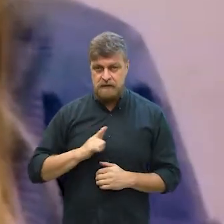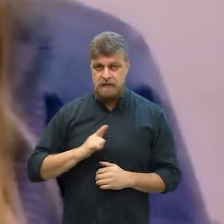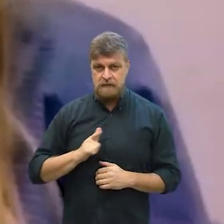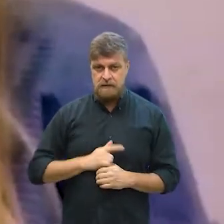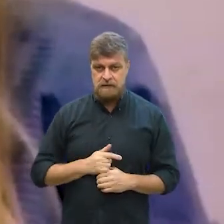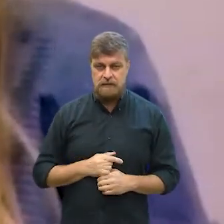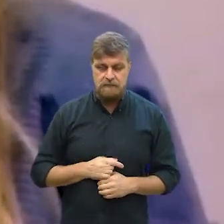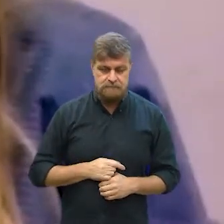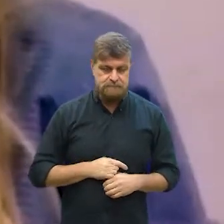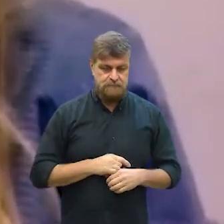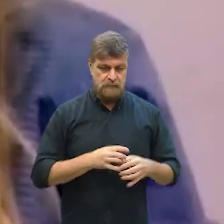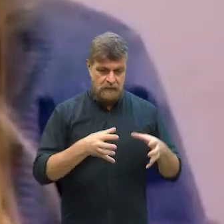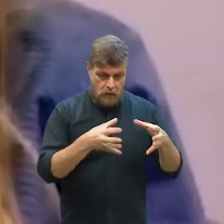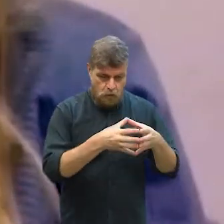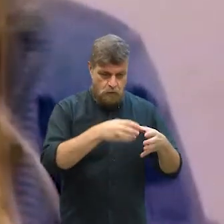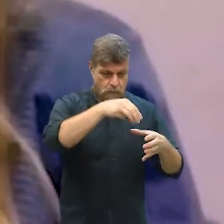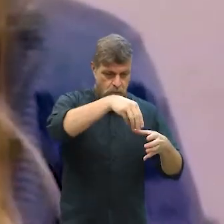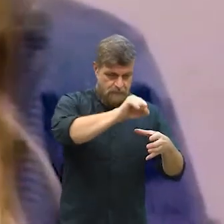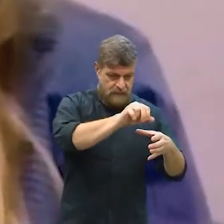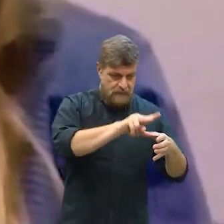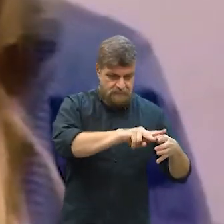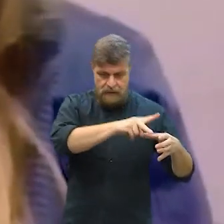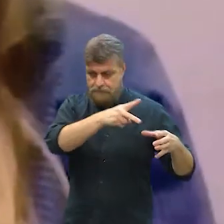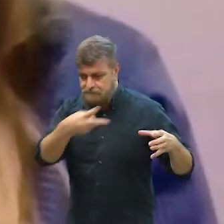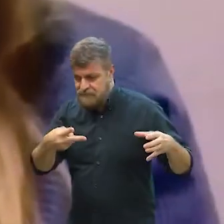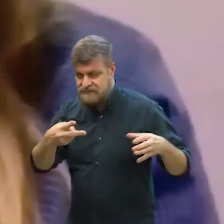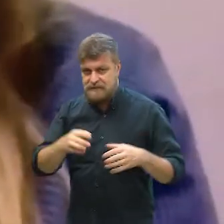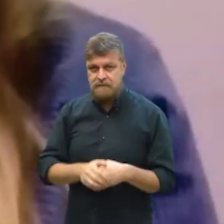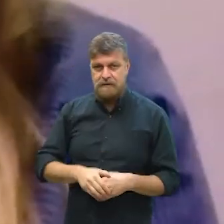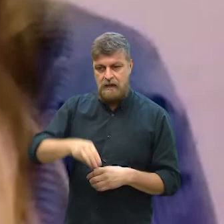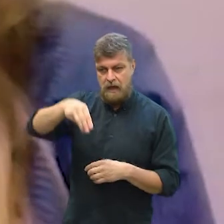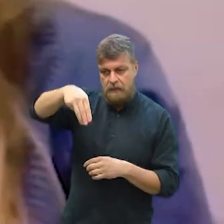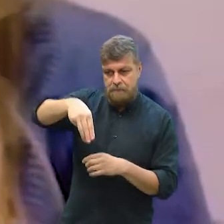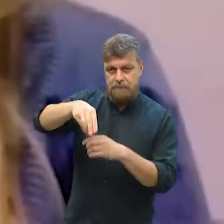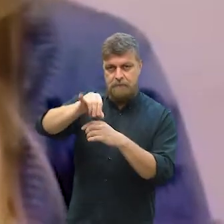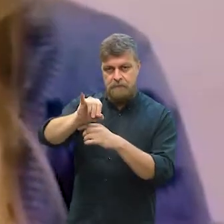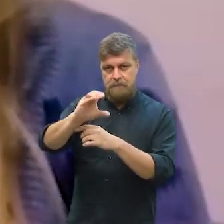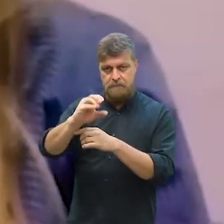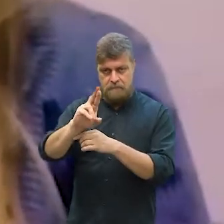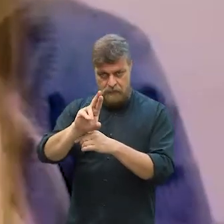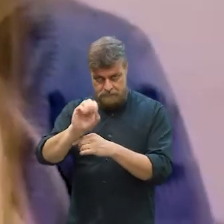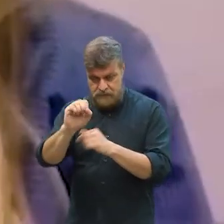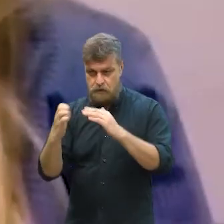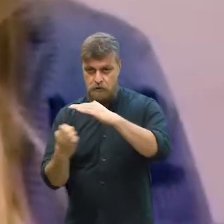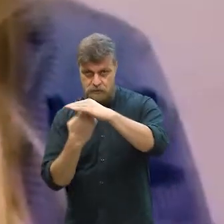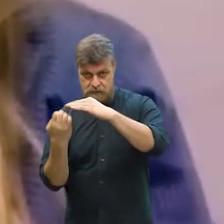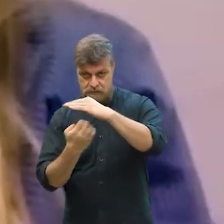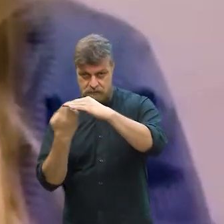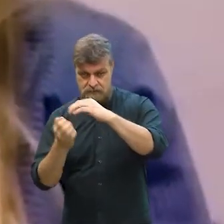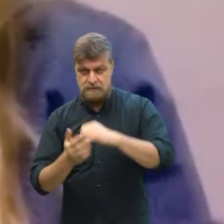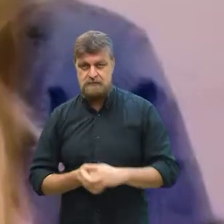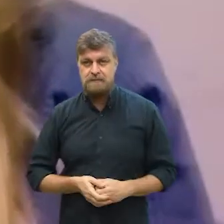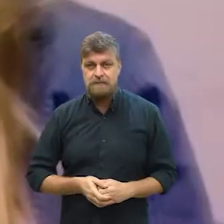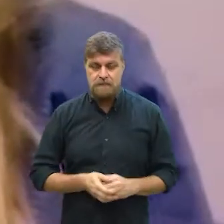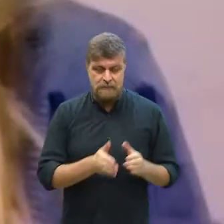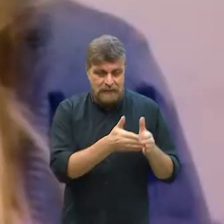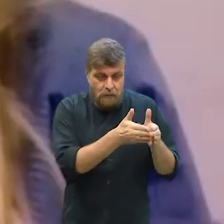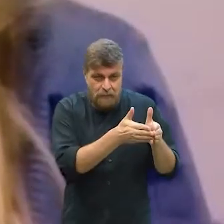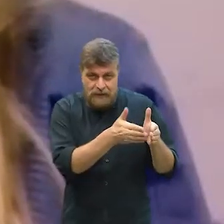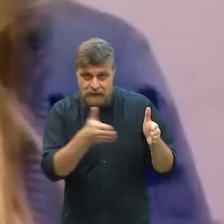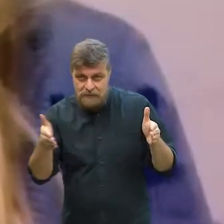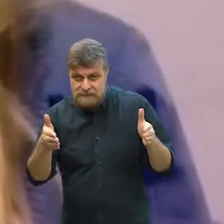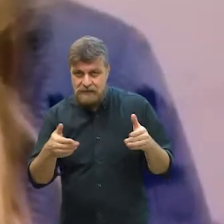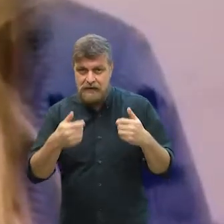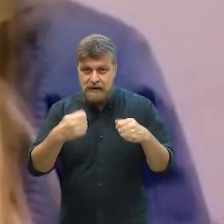Esse processo ele se chama desenquadramento, então é o desenquadramento do MEI para se transformar, por exemplo, numa microempresa. Então, esse